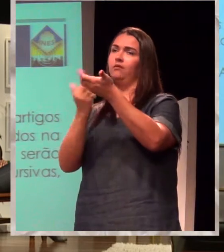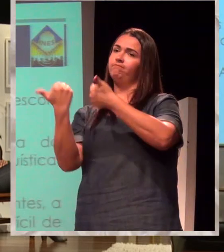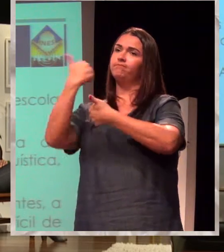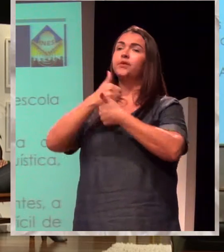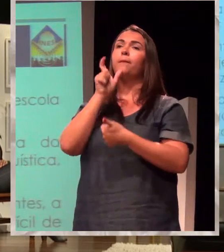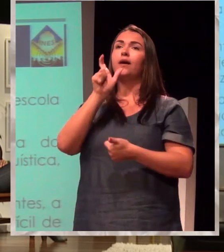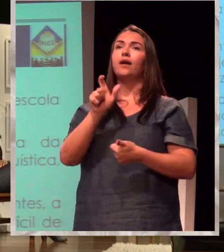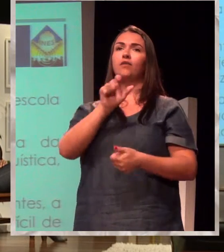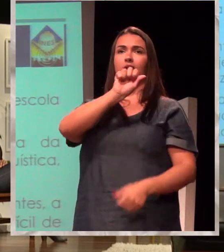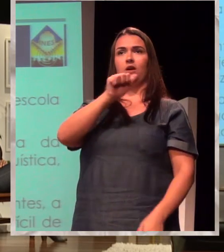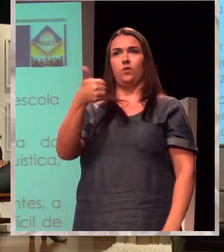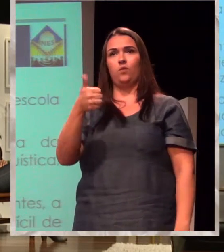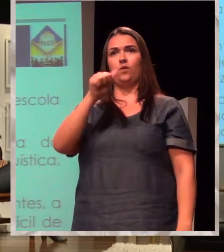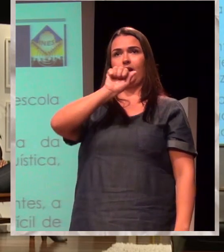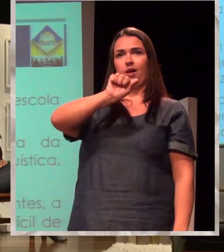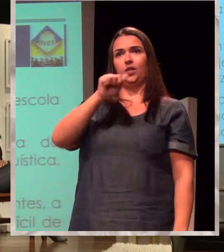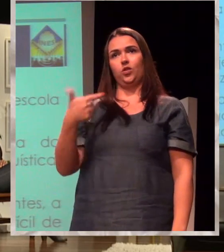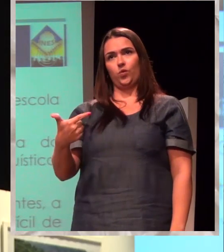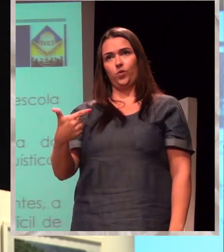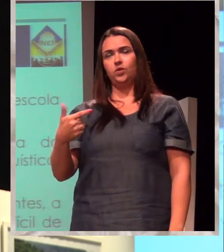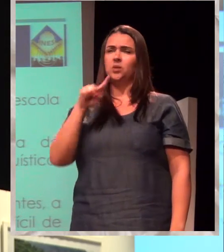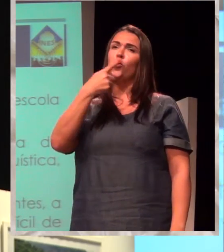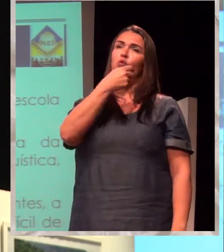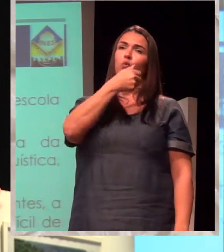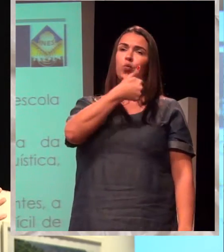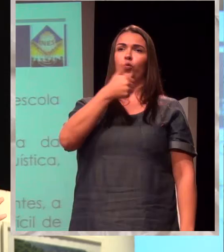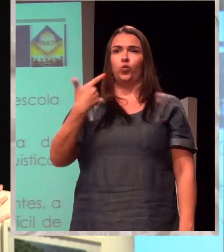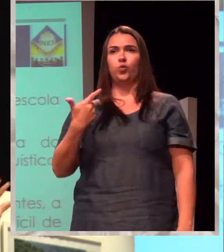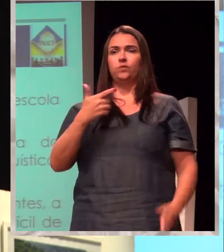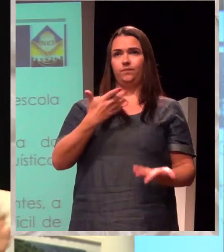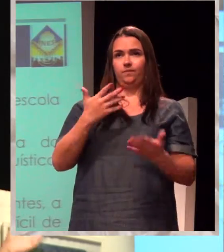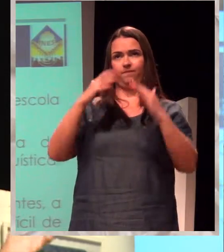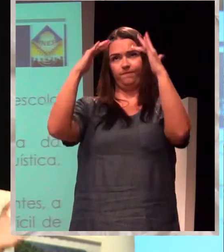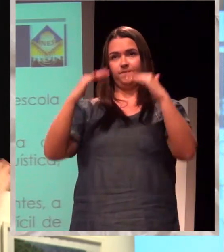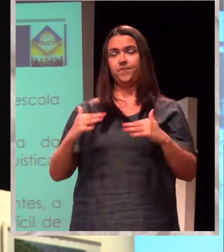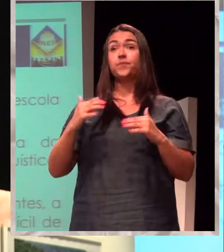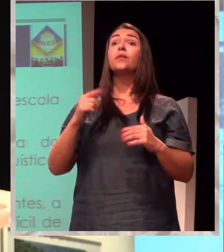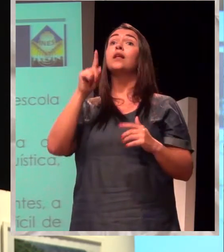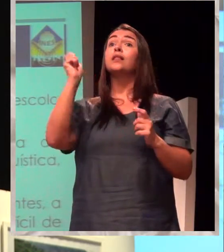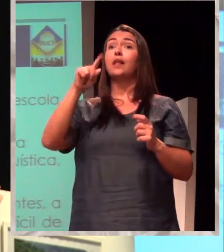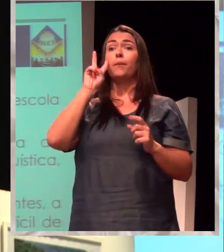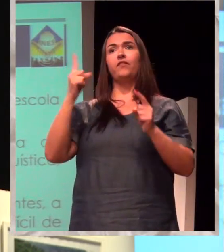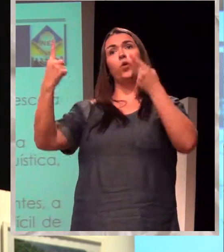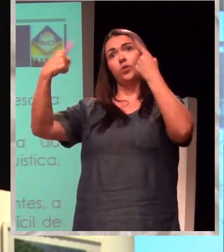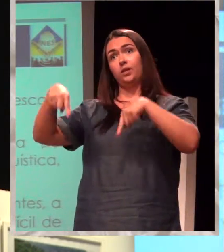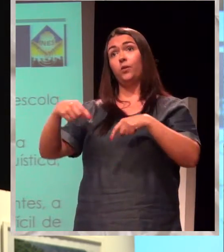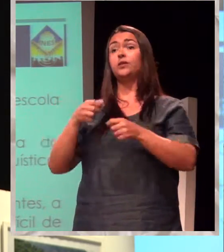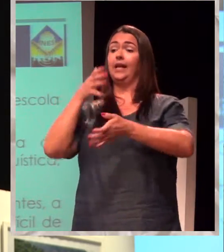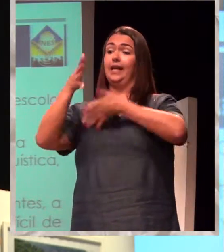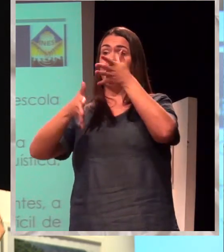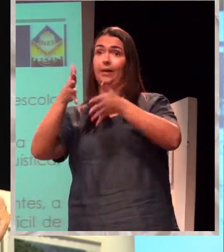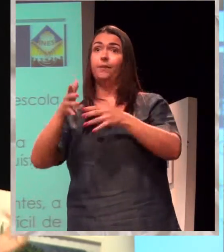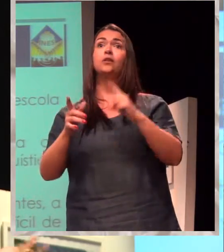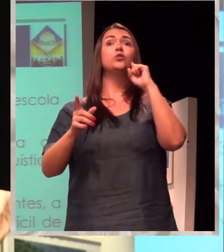sequências discursivas como 1, 2. Então, de maneira geral, se observa um contraponto entre Libras, surdos e